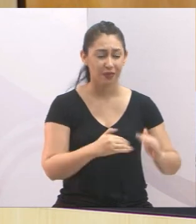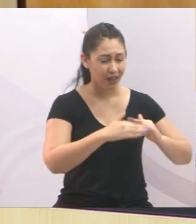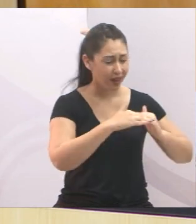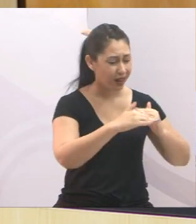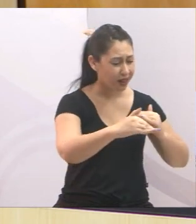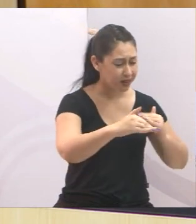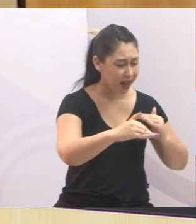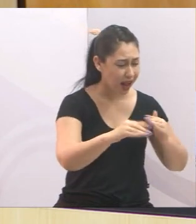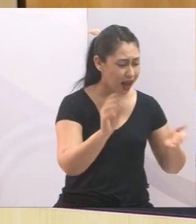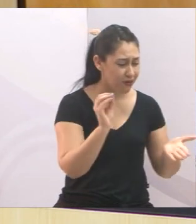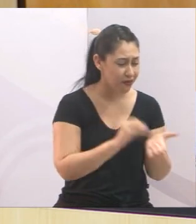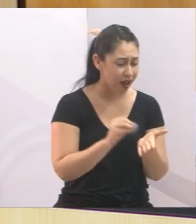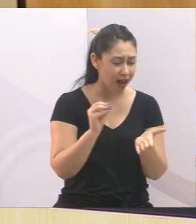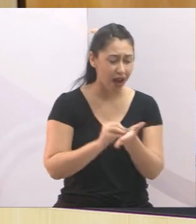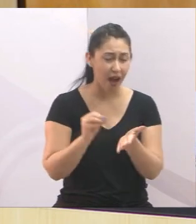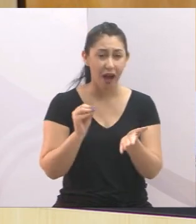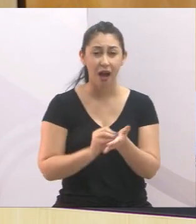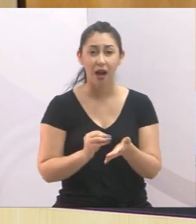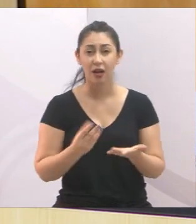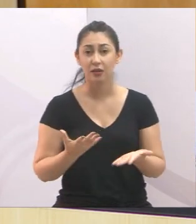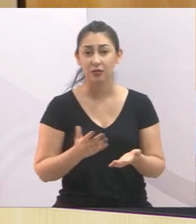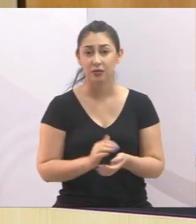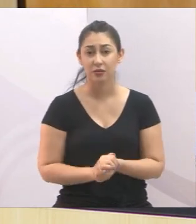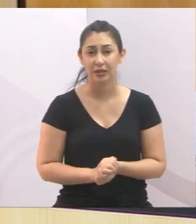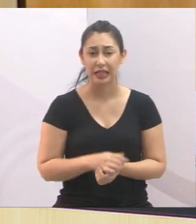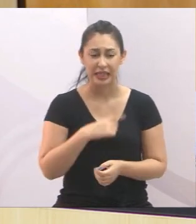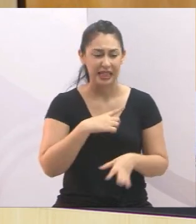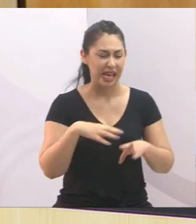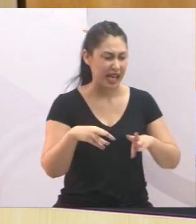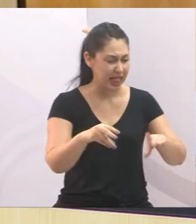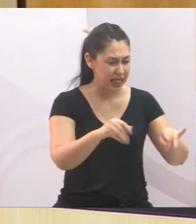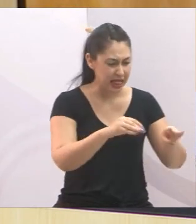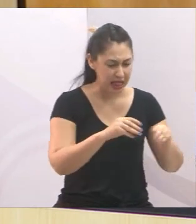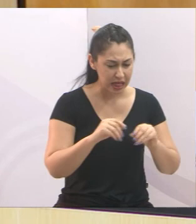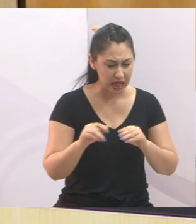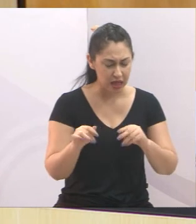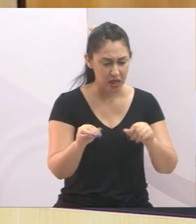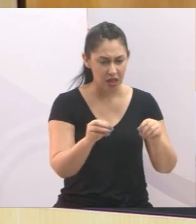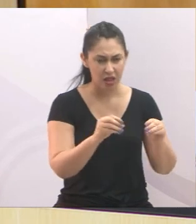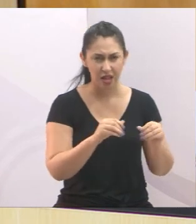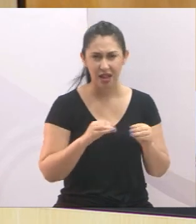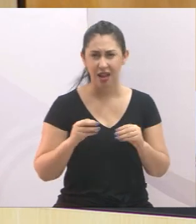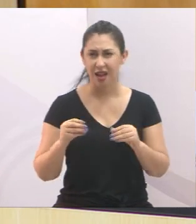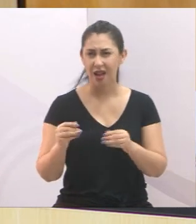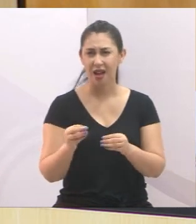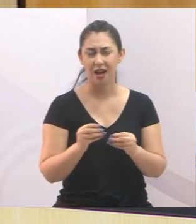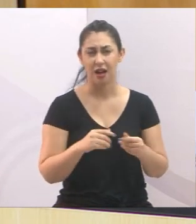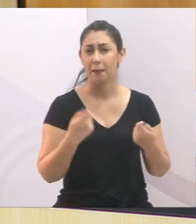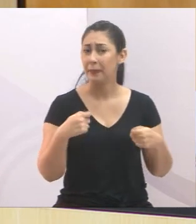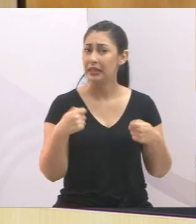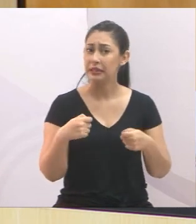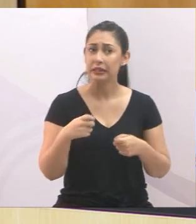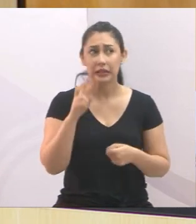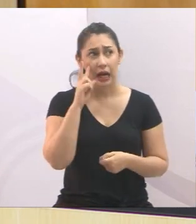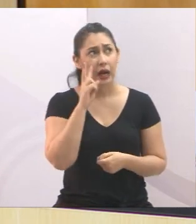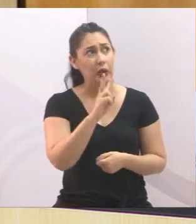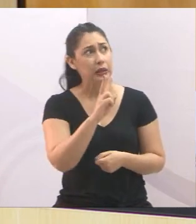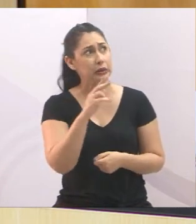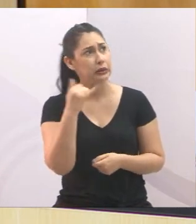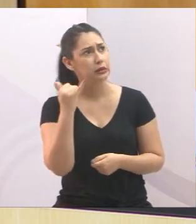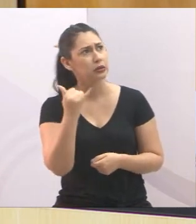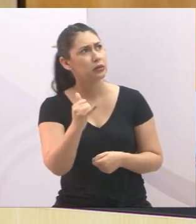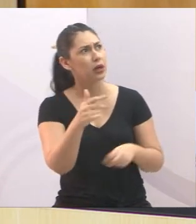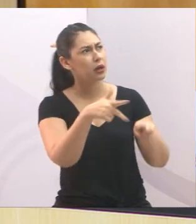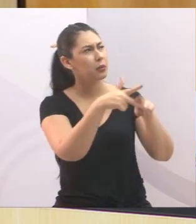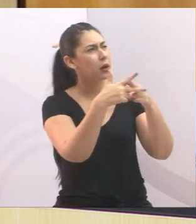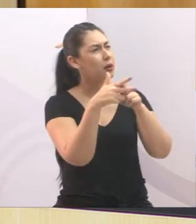ou grama no entorno dos blocos, deixaram terra que invadem a rua, assoreamento visível, revisão geral na parte elétrica. Bairro Santo